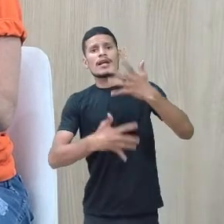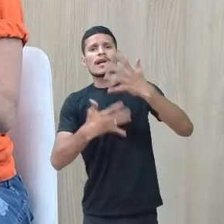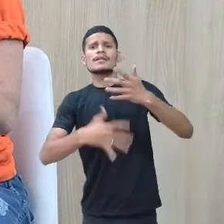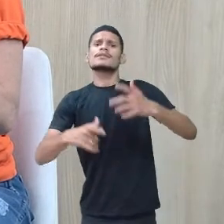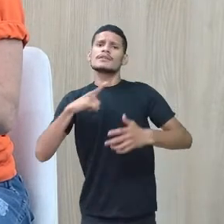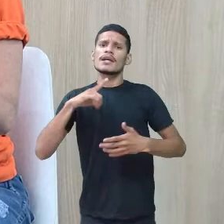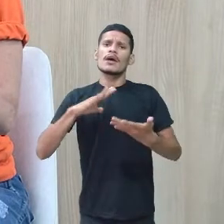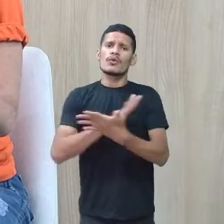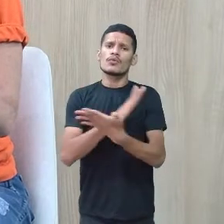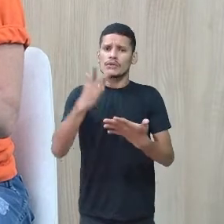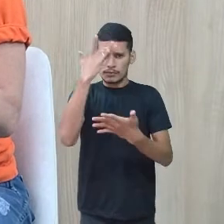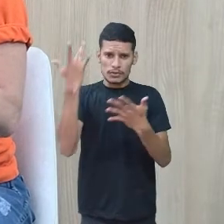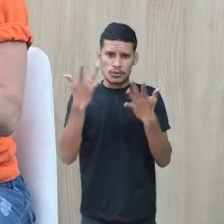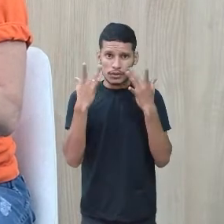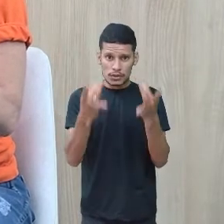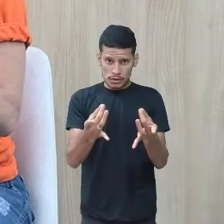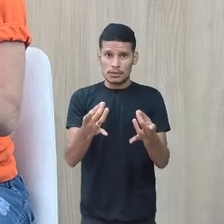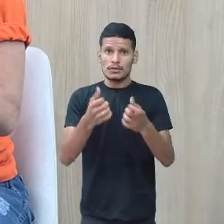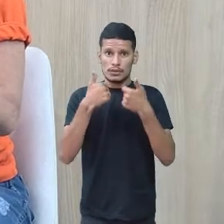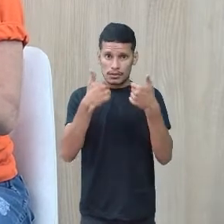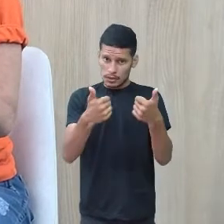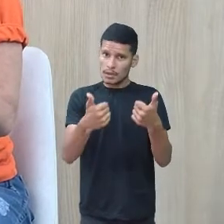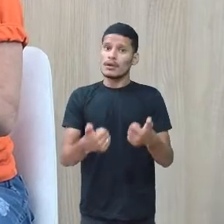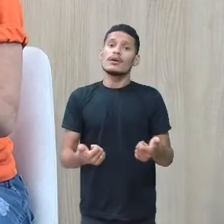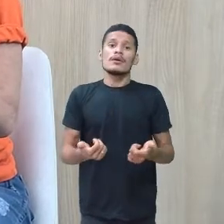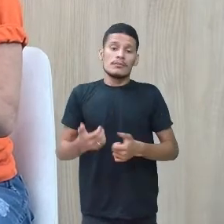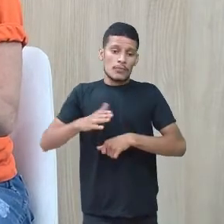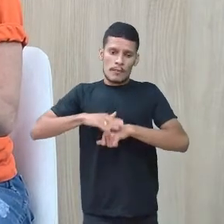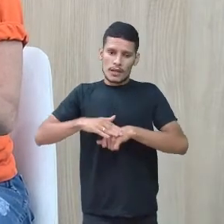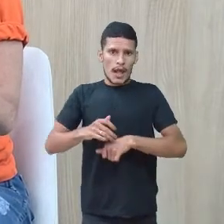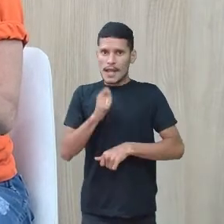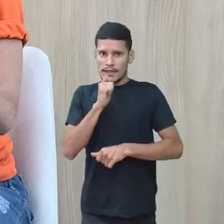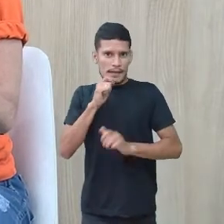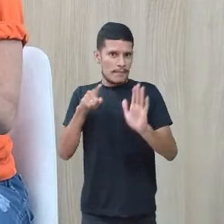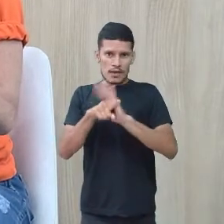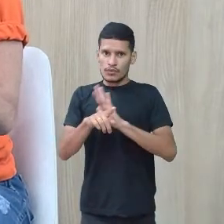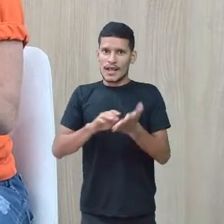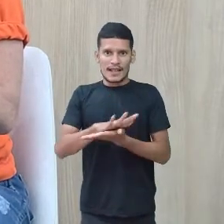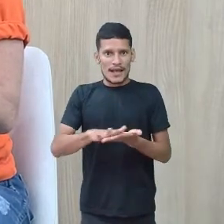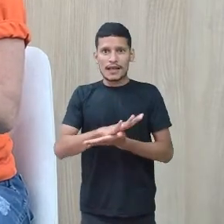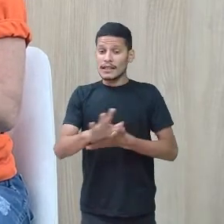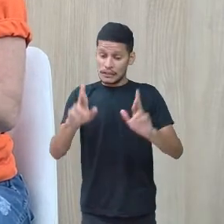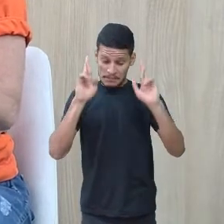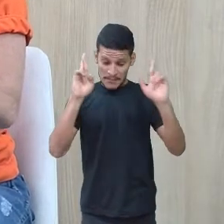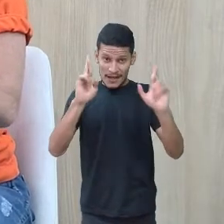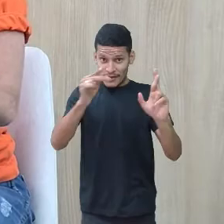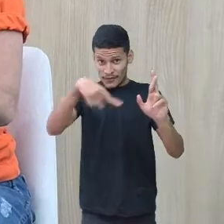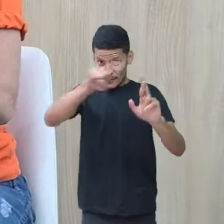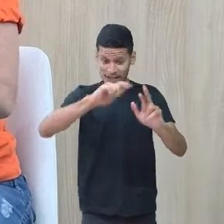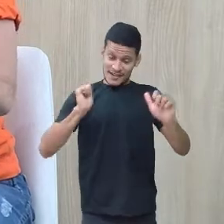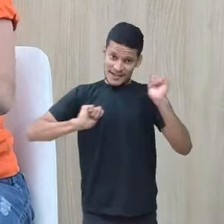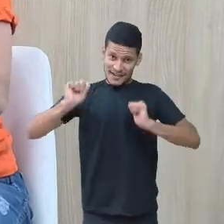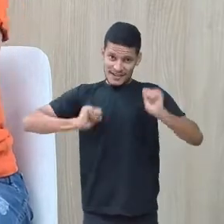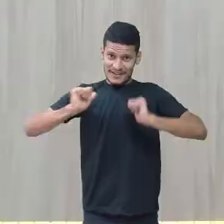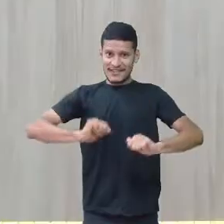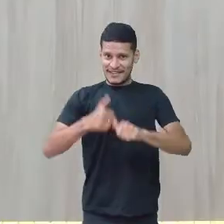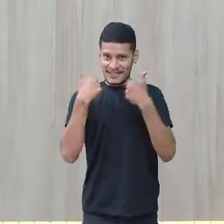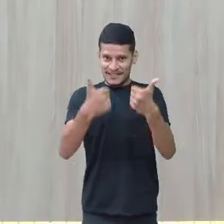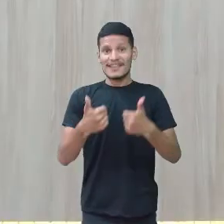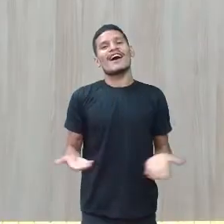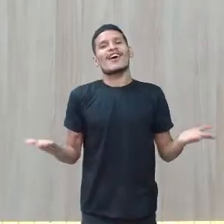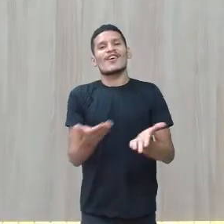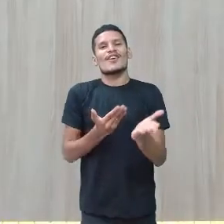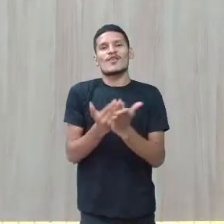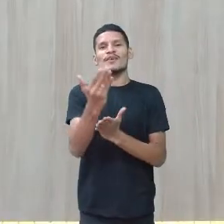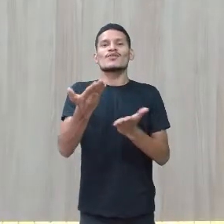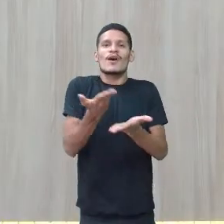gente prestando atenção à aula, tá? No momento, nenhuma pergunta. Olha aí, a gente acabou de começar. A gente acabou